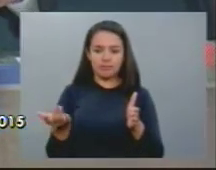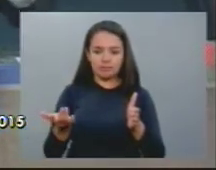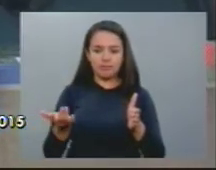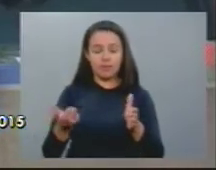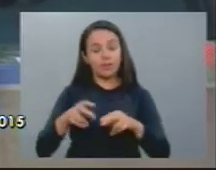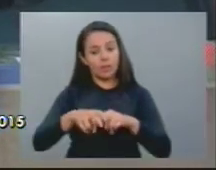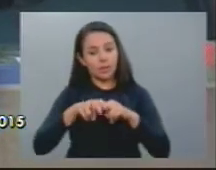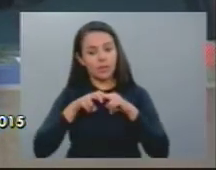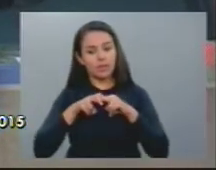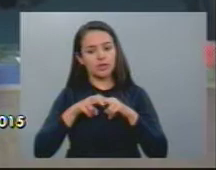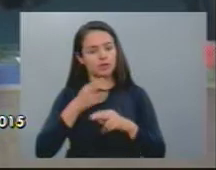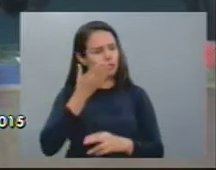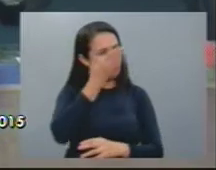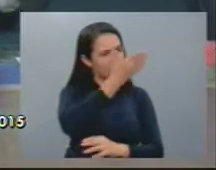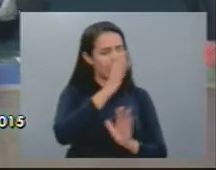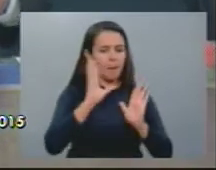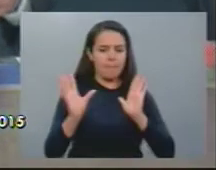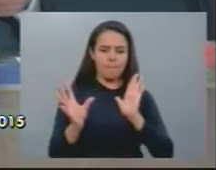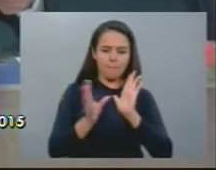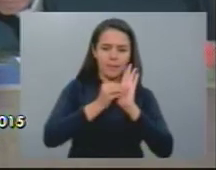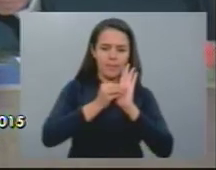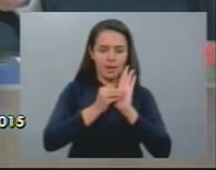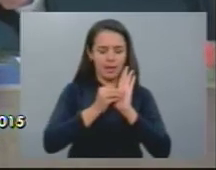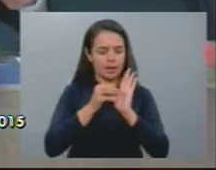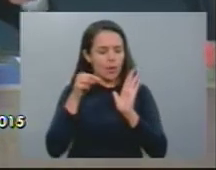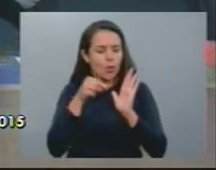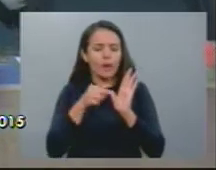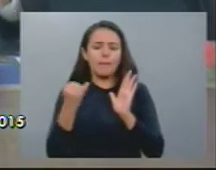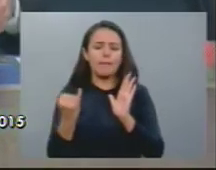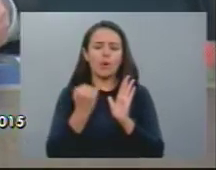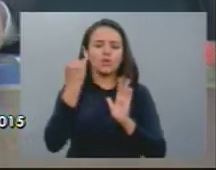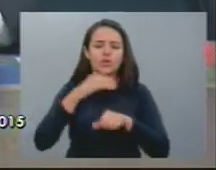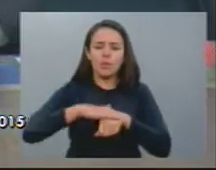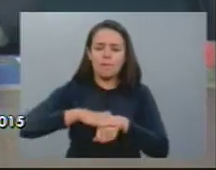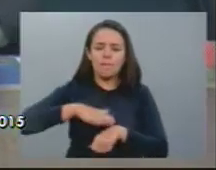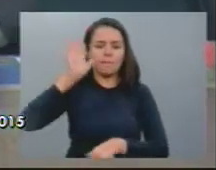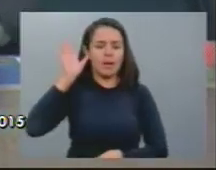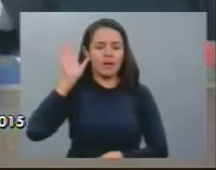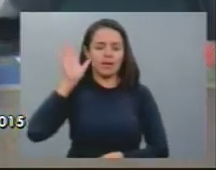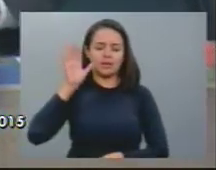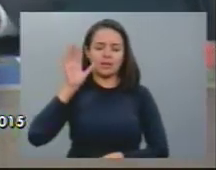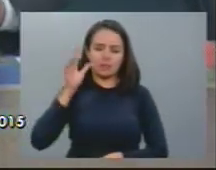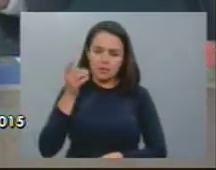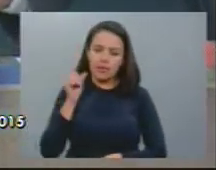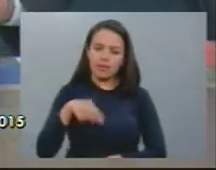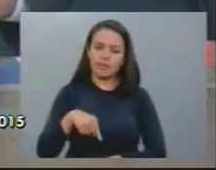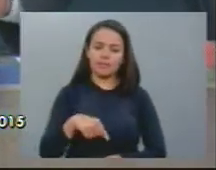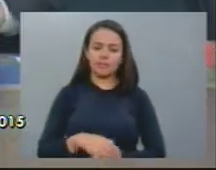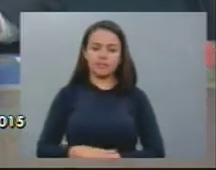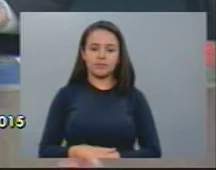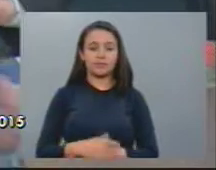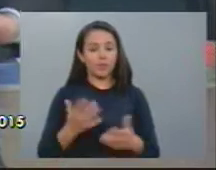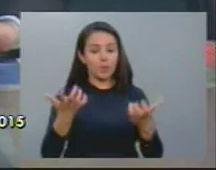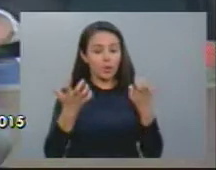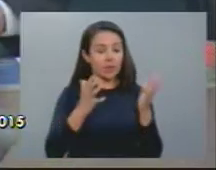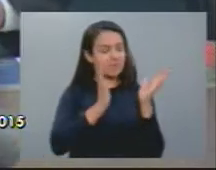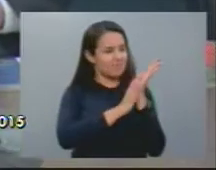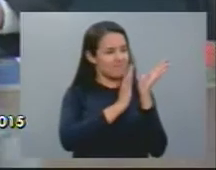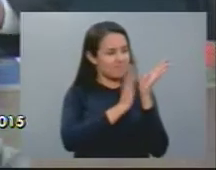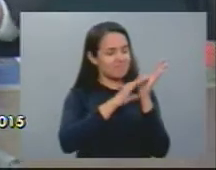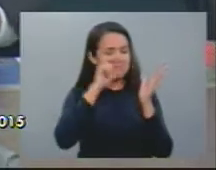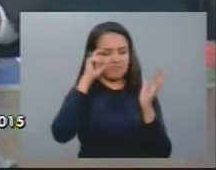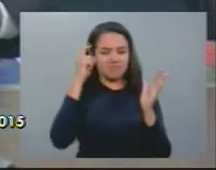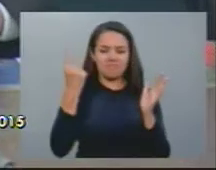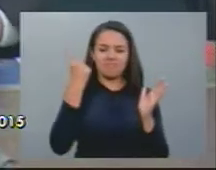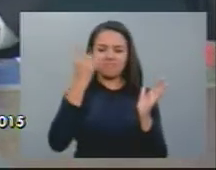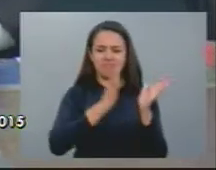está lá petrificado na Lei de Diretrizes Orçamentárias. Eu queria lhe parabenizar,